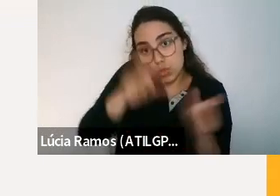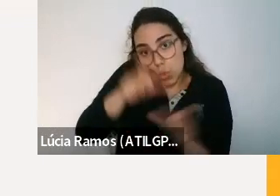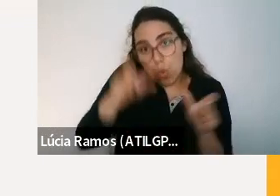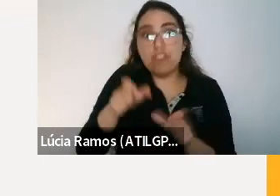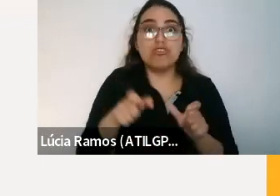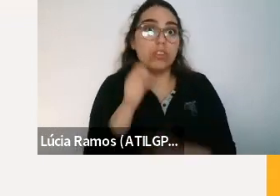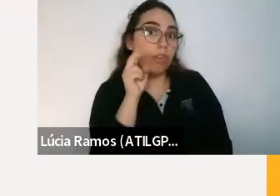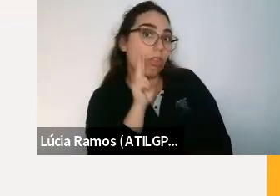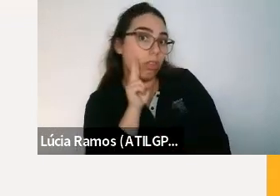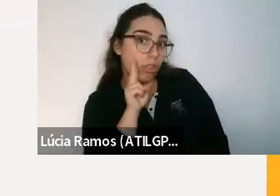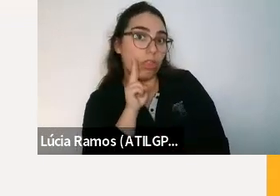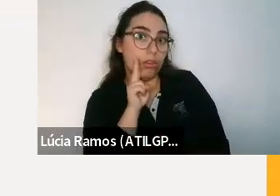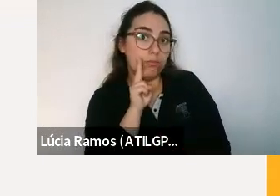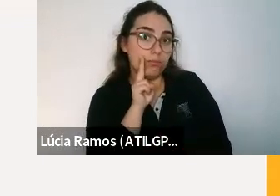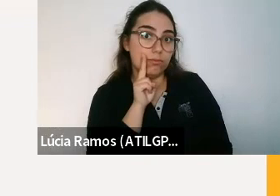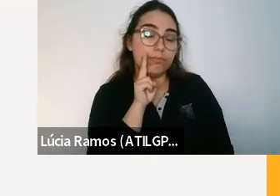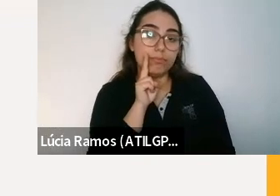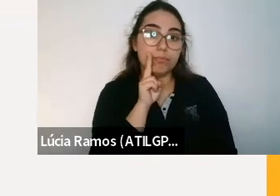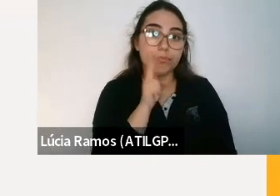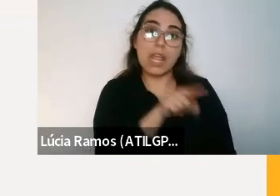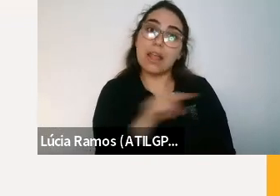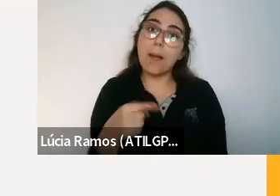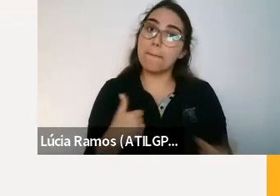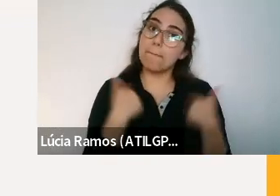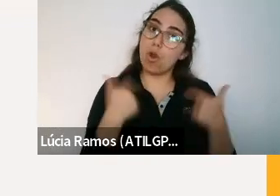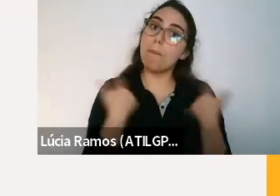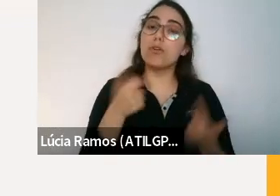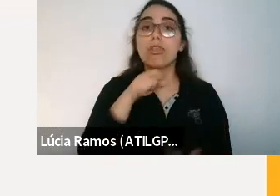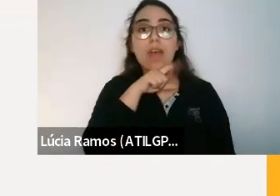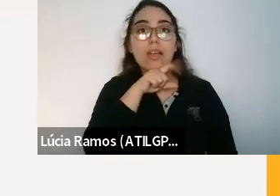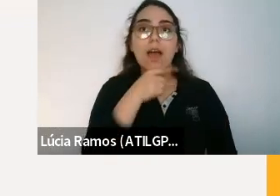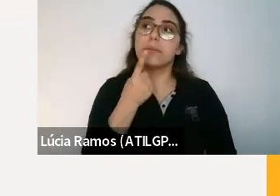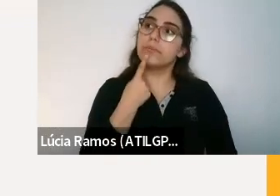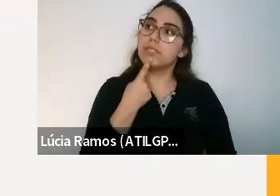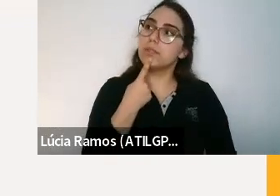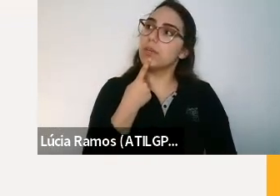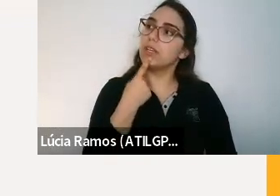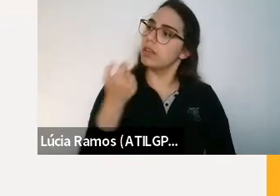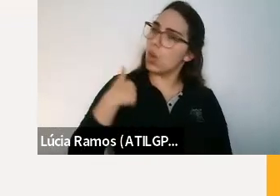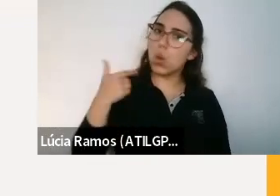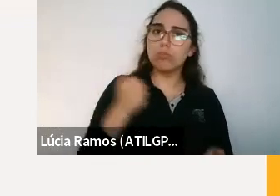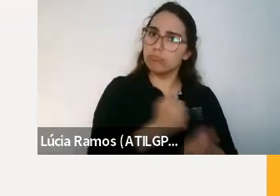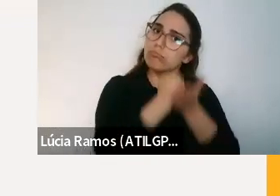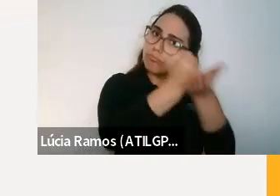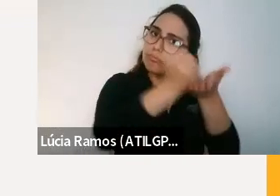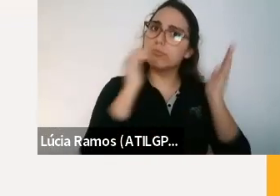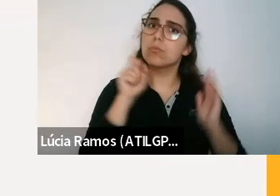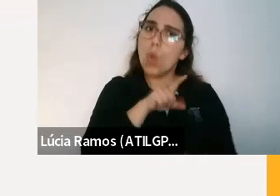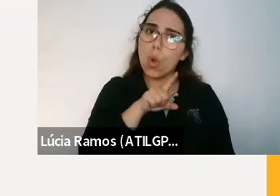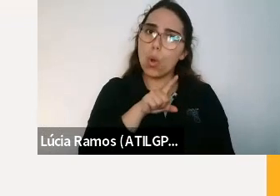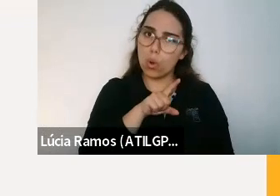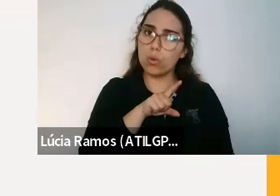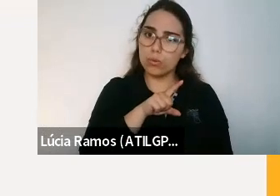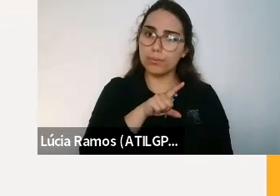neste combate, eles próprios percebendo que podem ter um papel ativo,